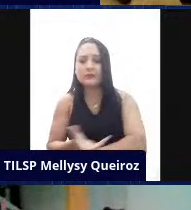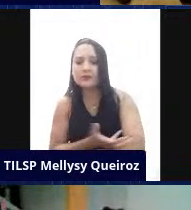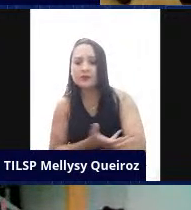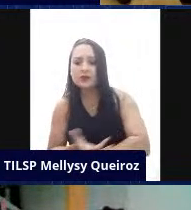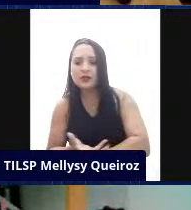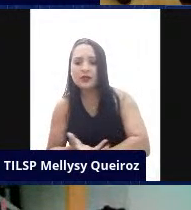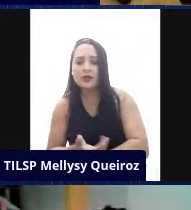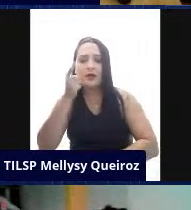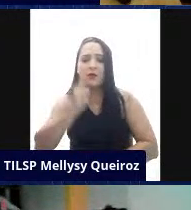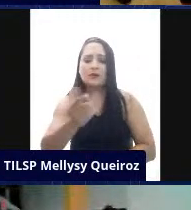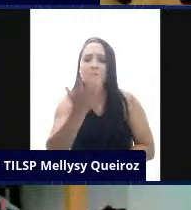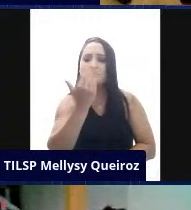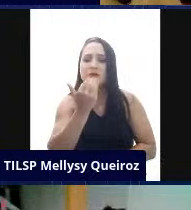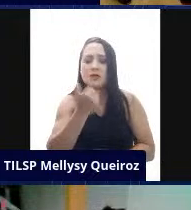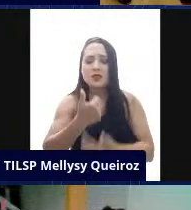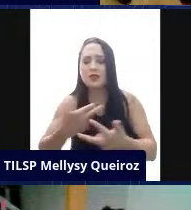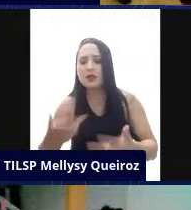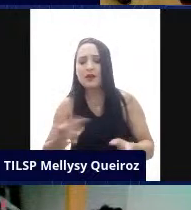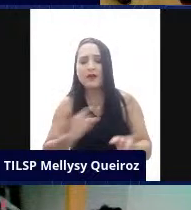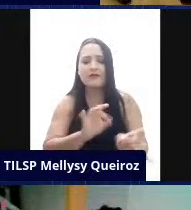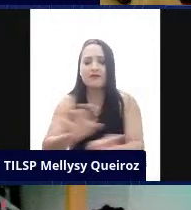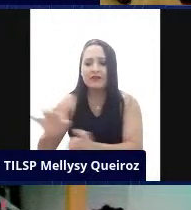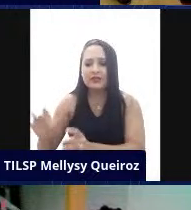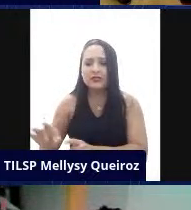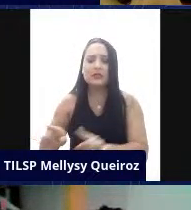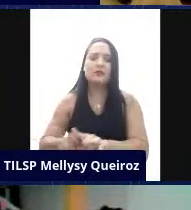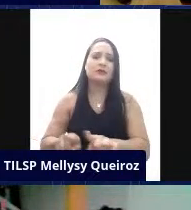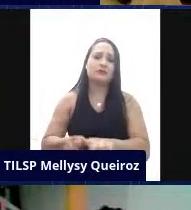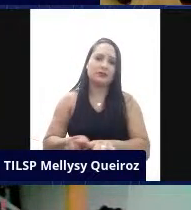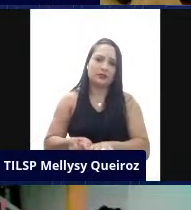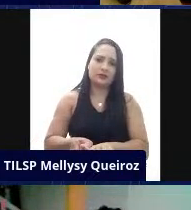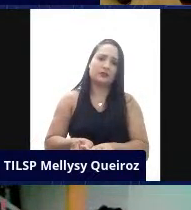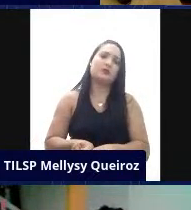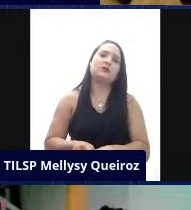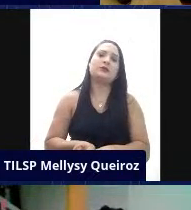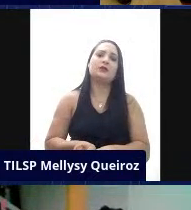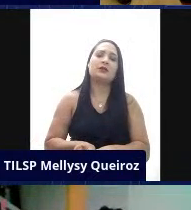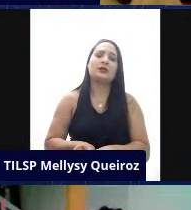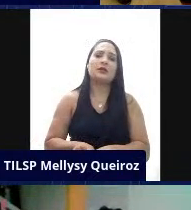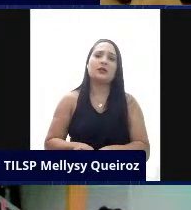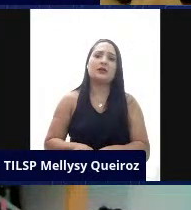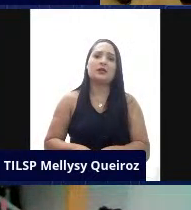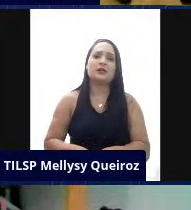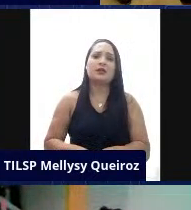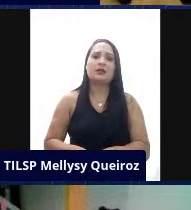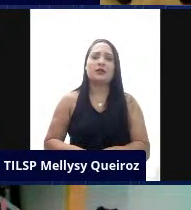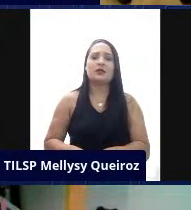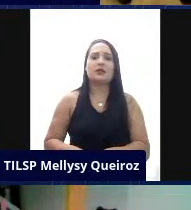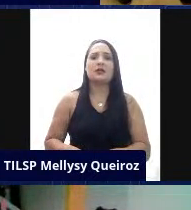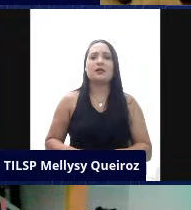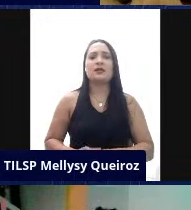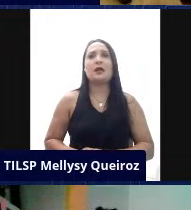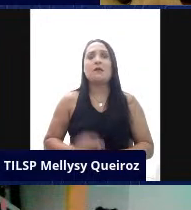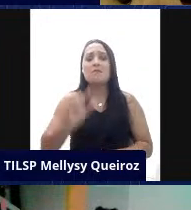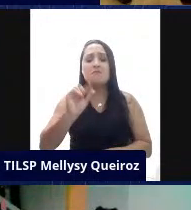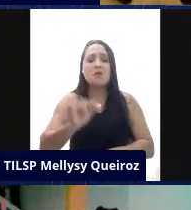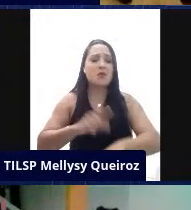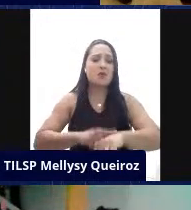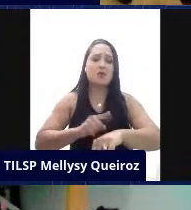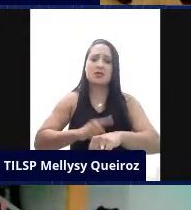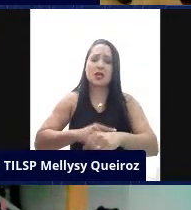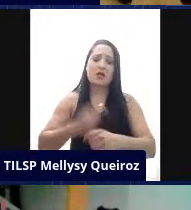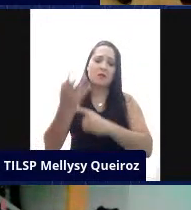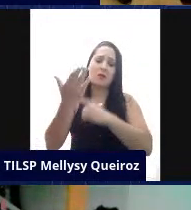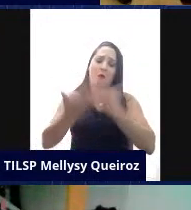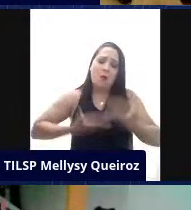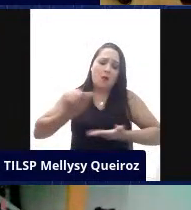vender o excedente. E em poucos momentos ela falava, dedico mais tempo para mim. E aí foi bem engraçado que uma